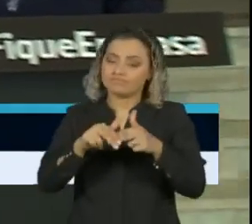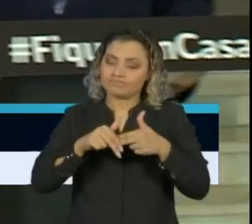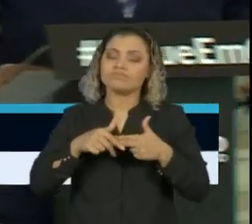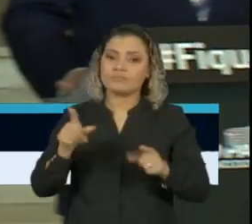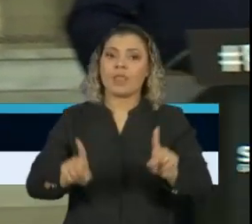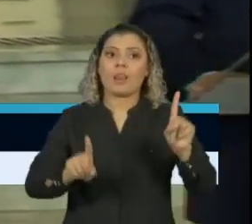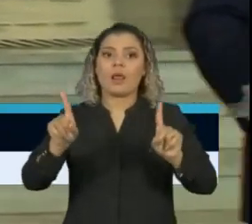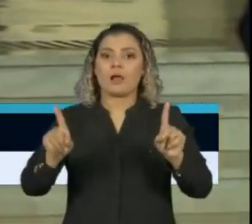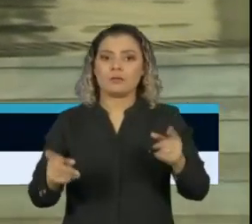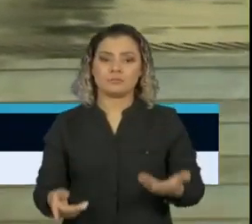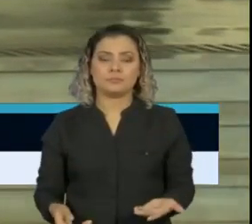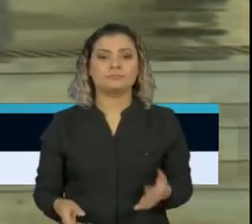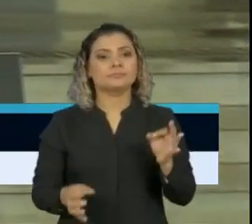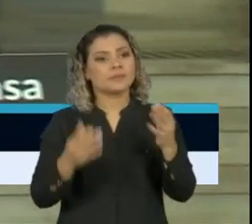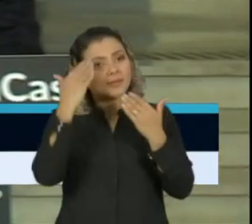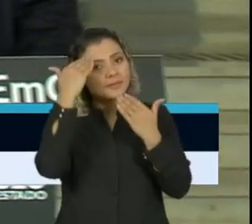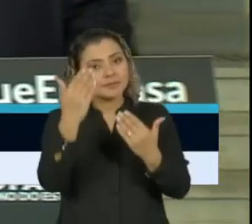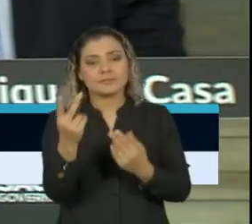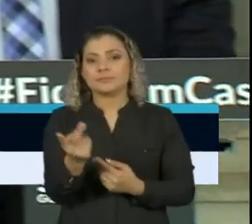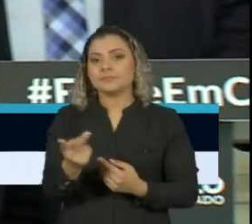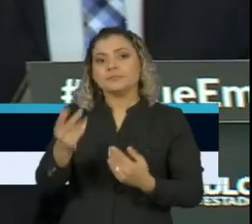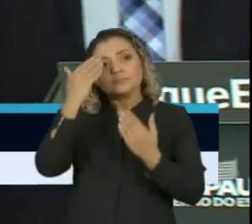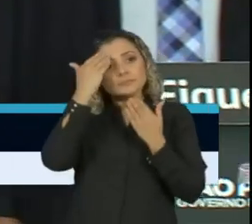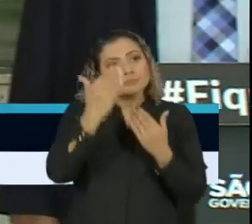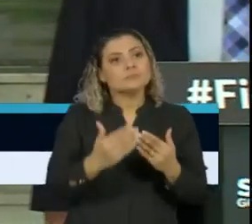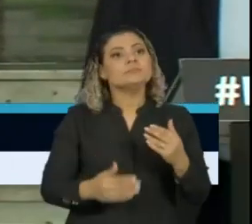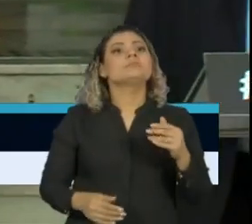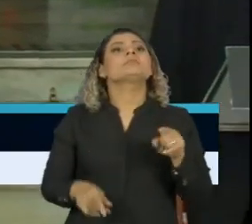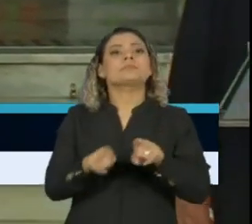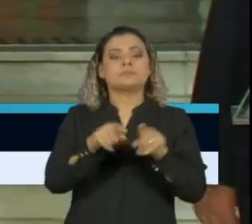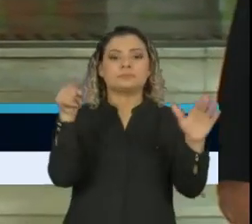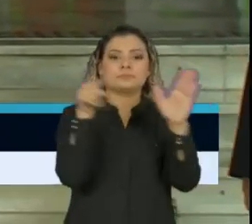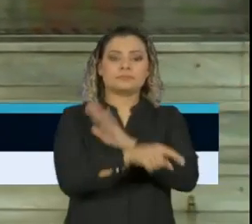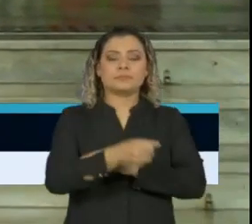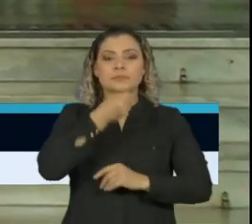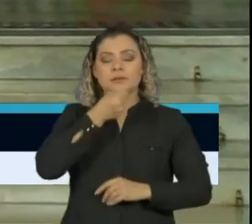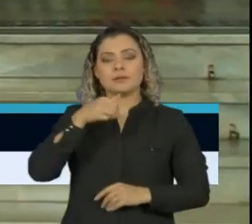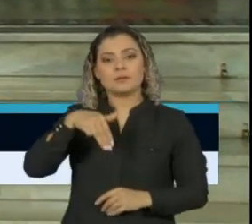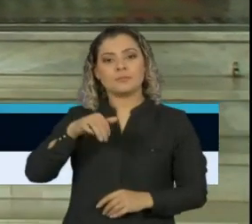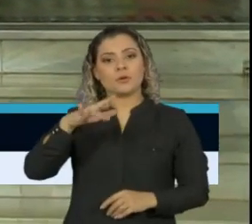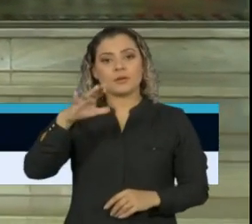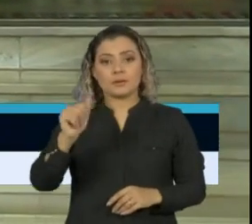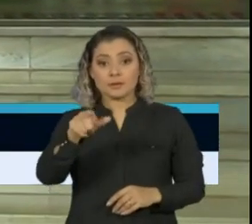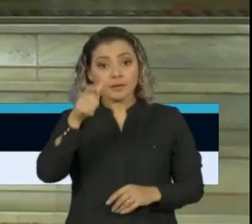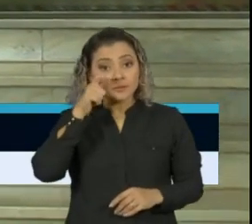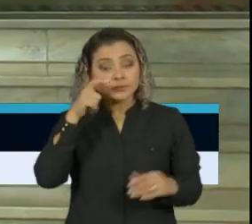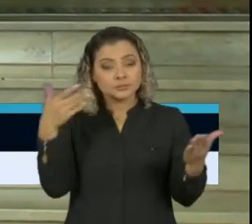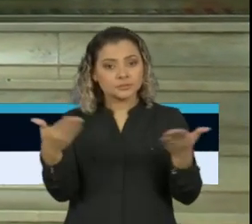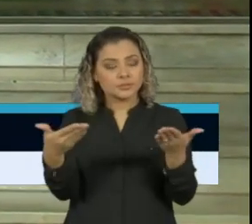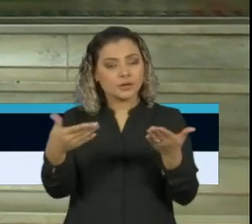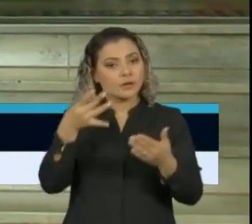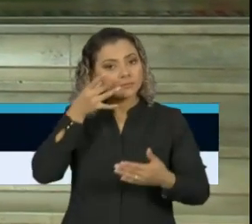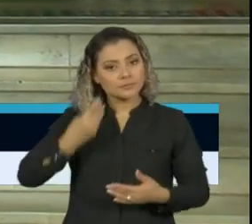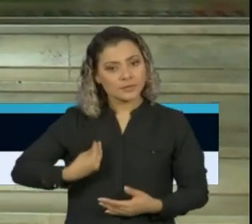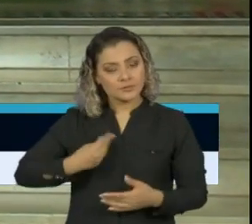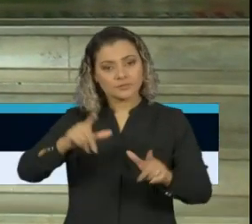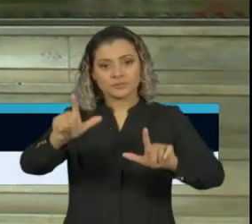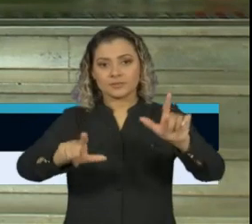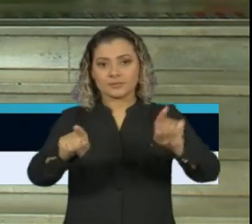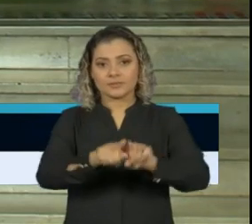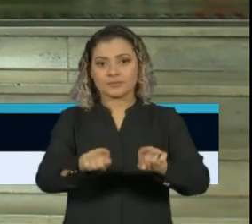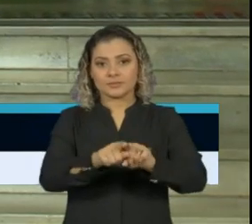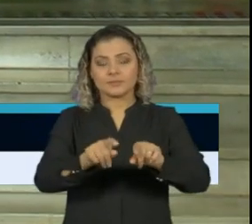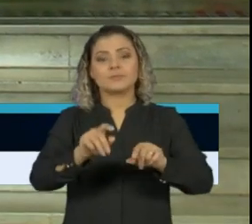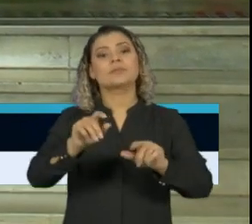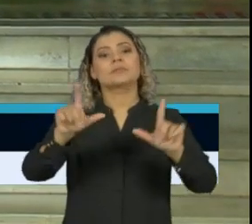Wipp, obrigado, doutor Zé Henrique Guerra. Obrigado a você, Pablo Ribeiro, e também a jornalista Mônica Bergamo, que está nos acompanhando aqui ao vivo na transmissão da